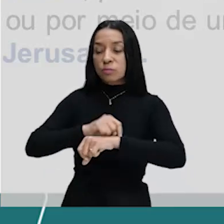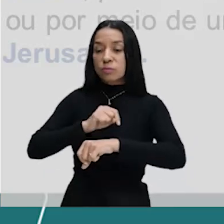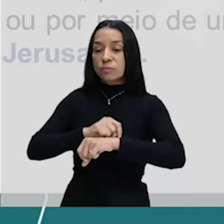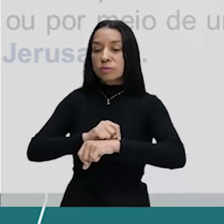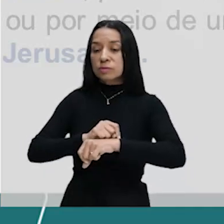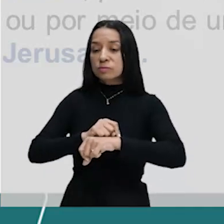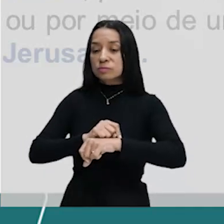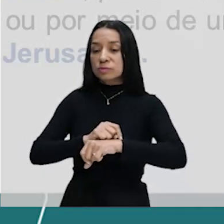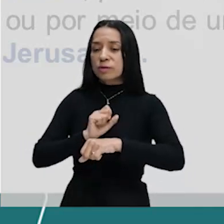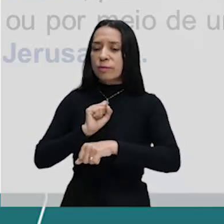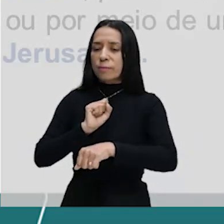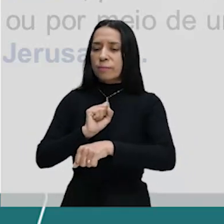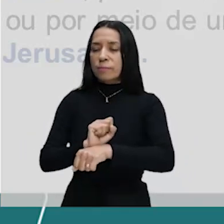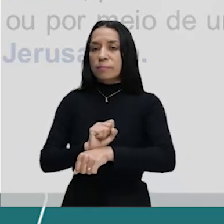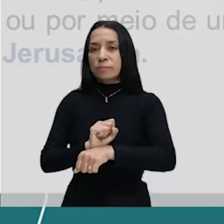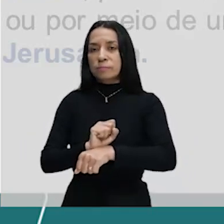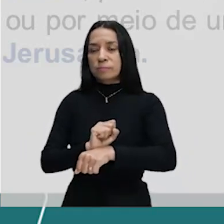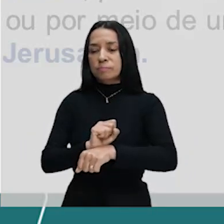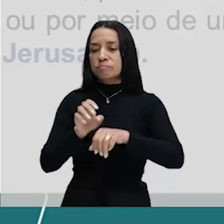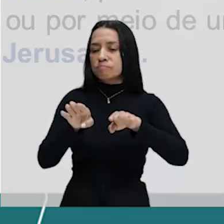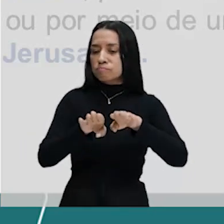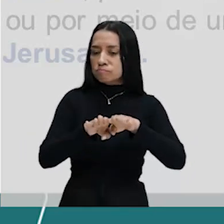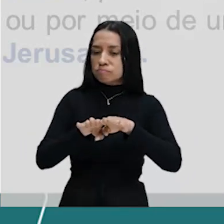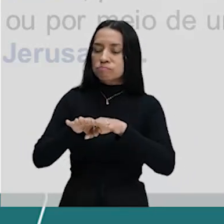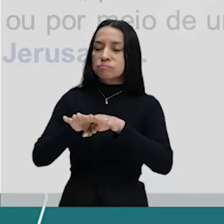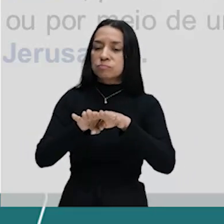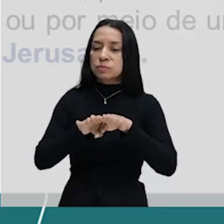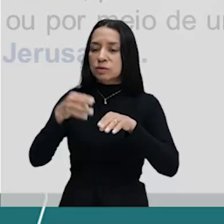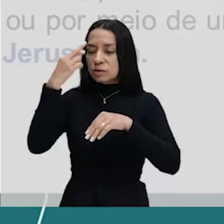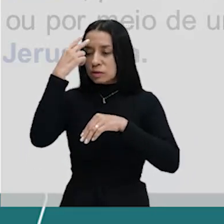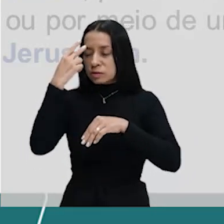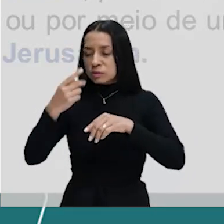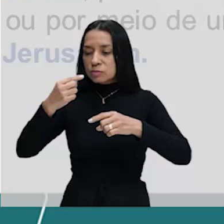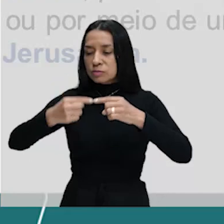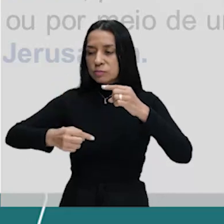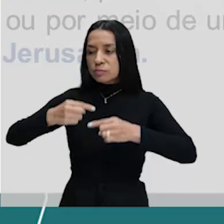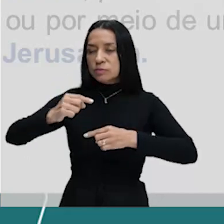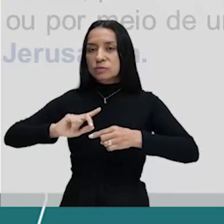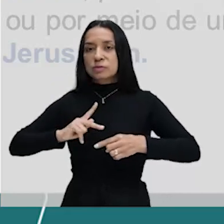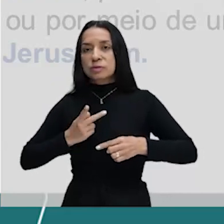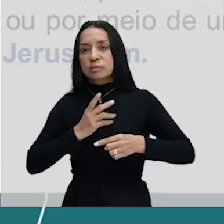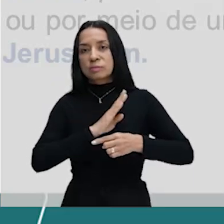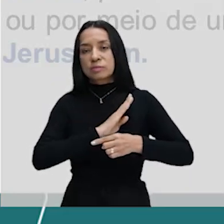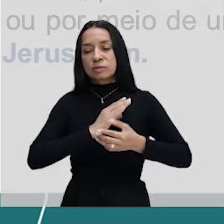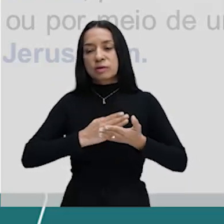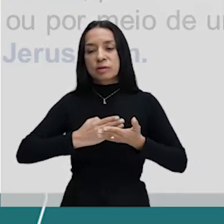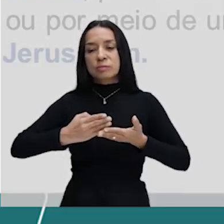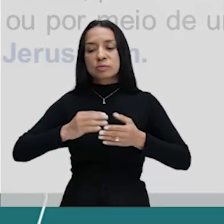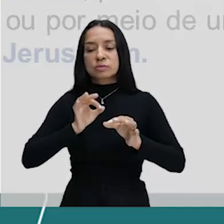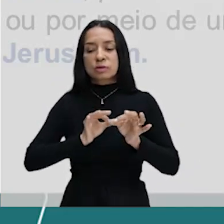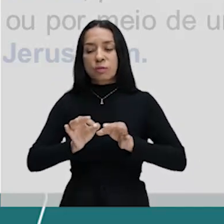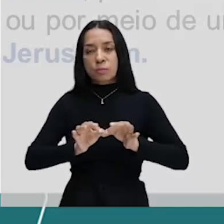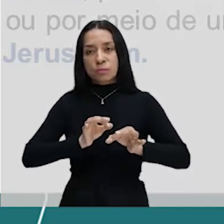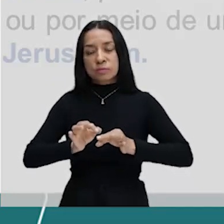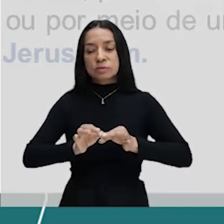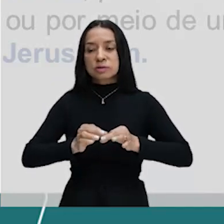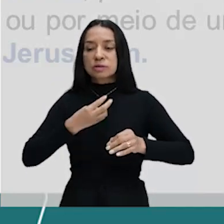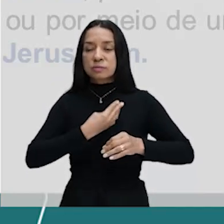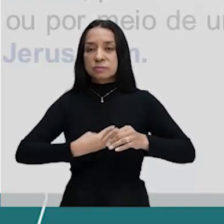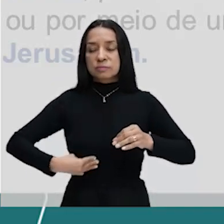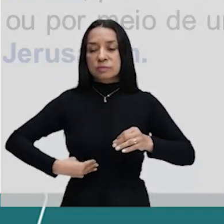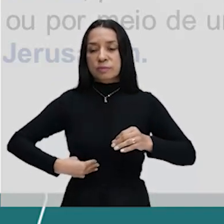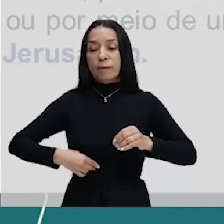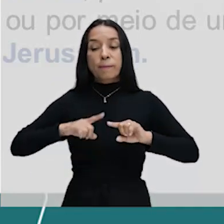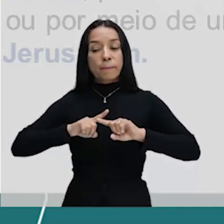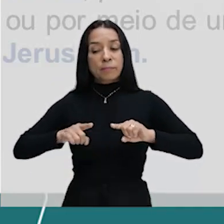de estabilidade na história política hebraica a partir da organização da monarquia. Porém, é